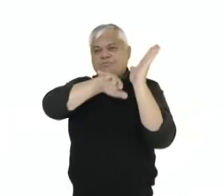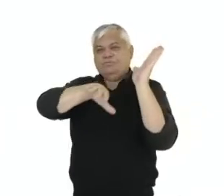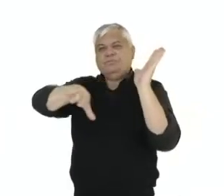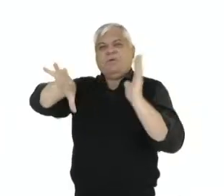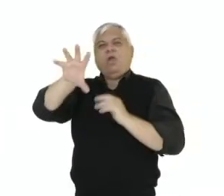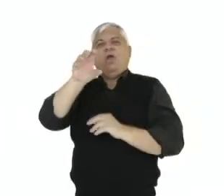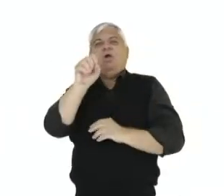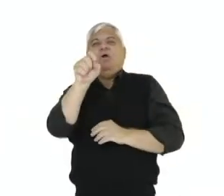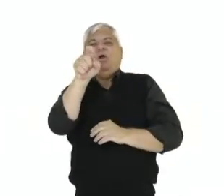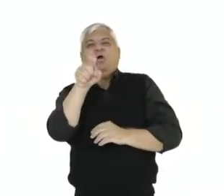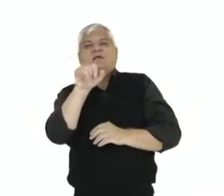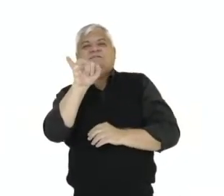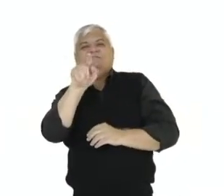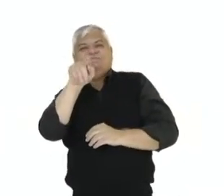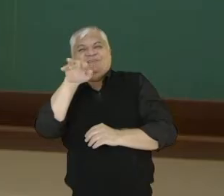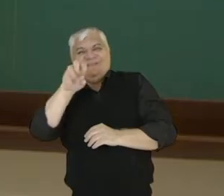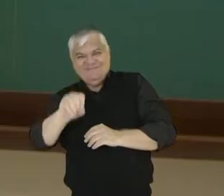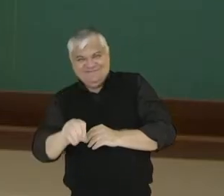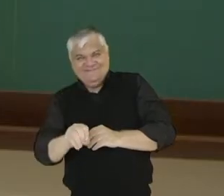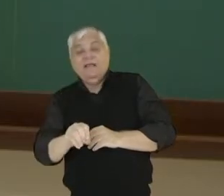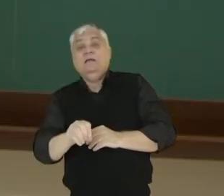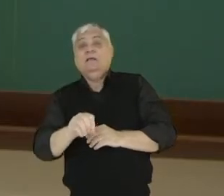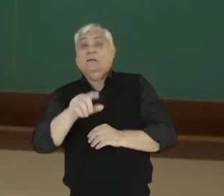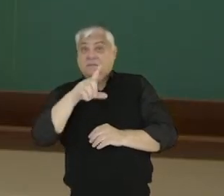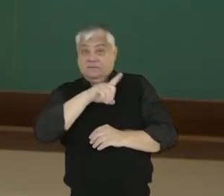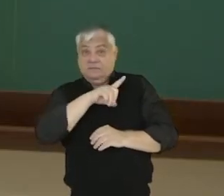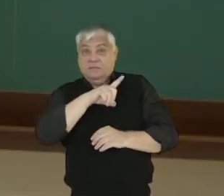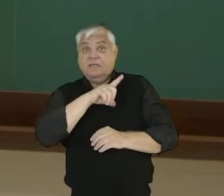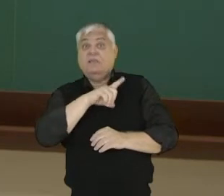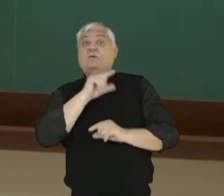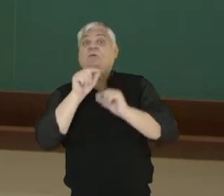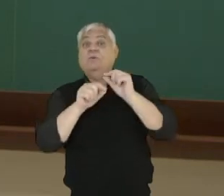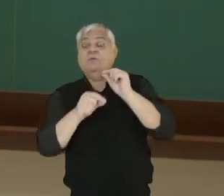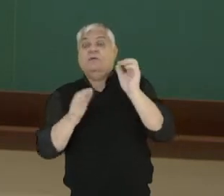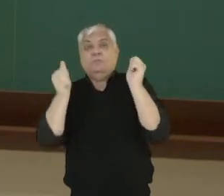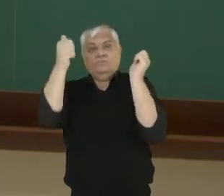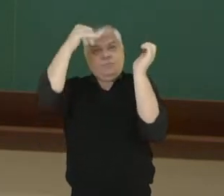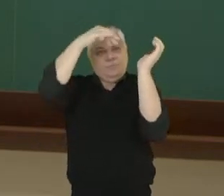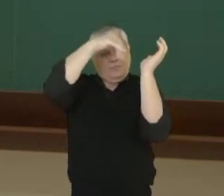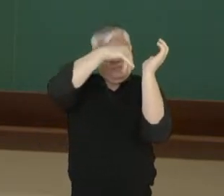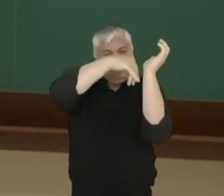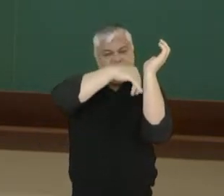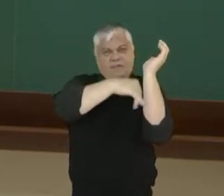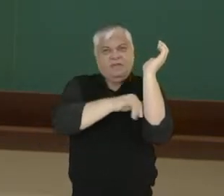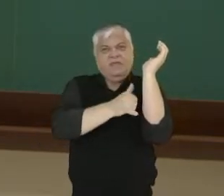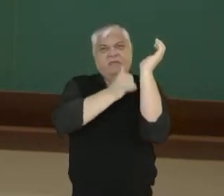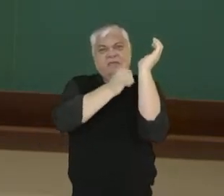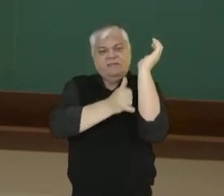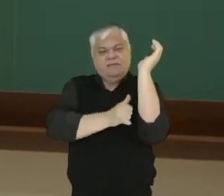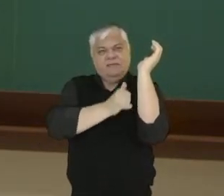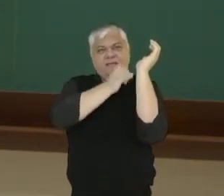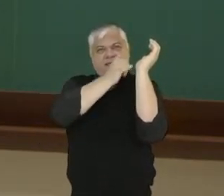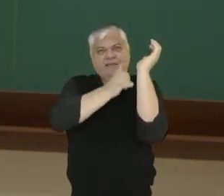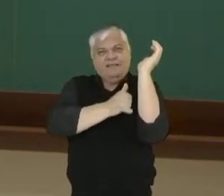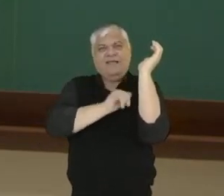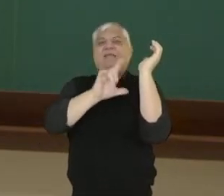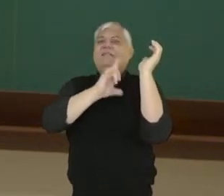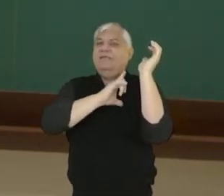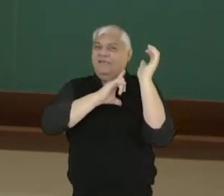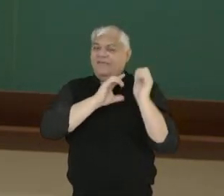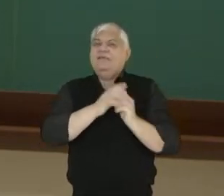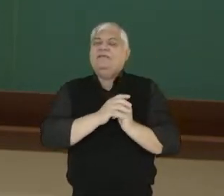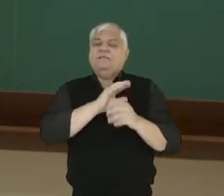também oxigênio. Ou seja, existe aqui um armazenamento de energia em forma de hidrato, certo? E